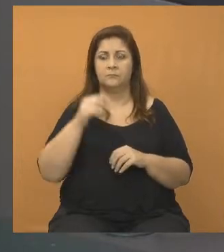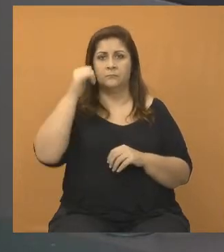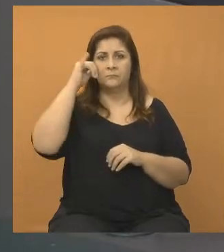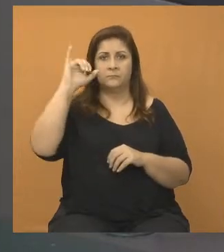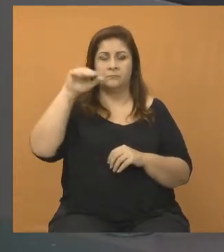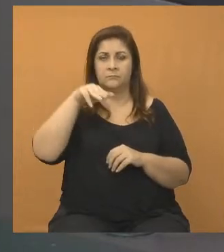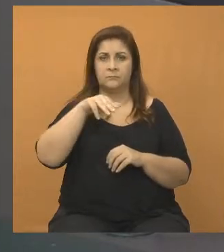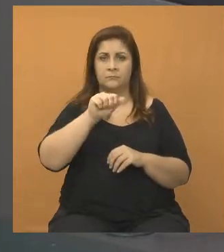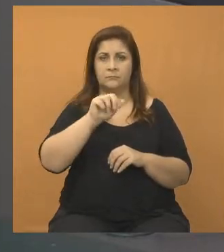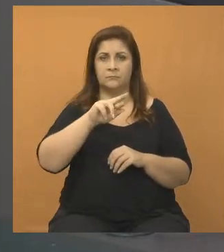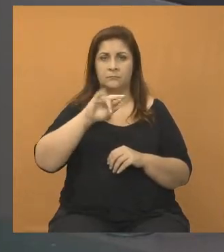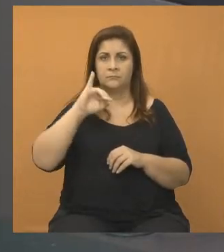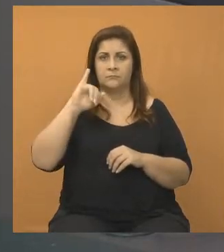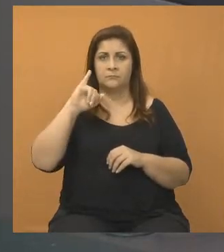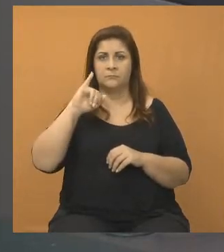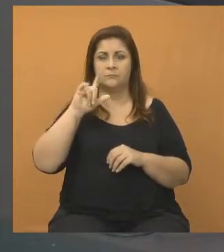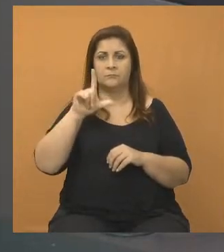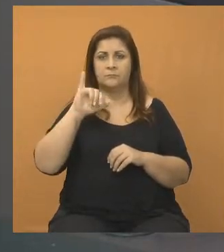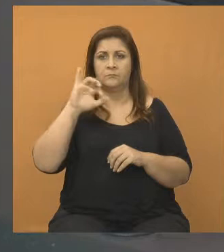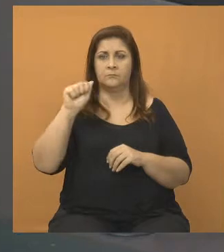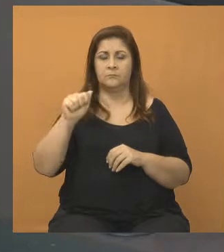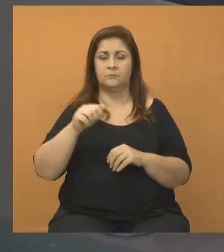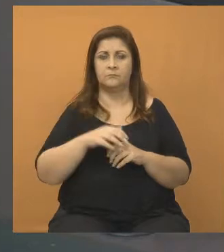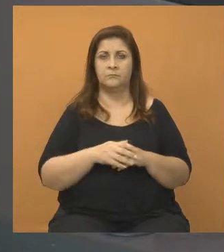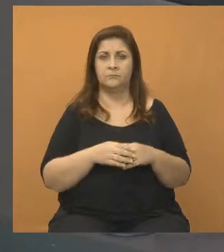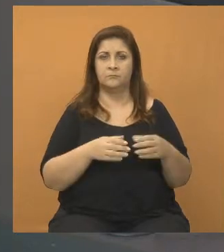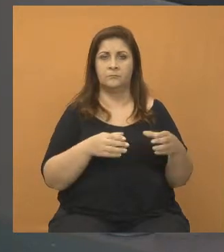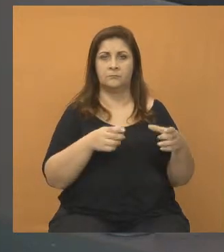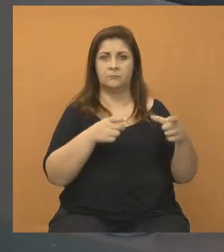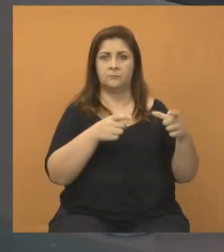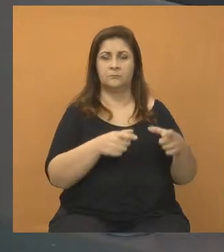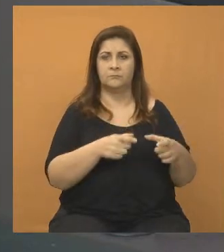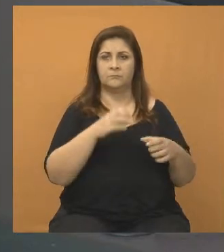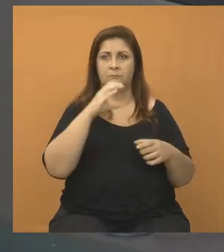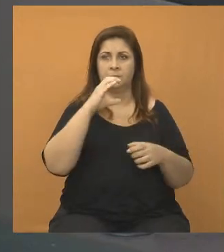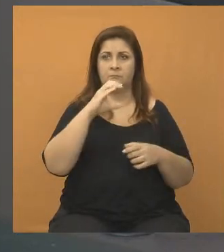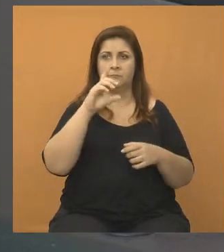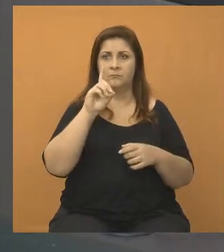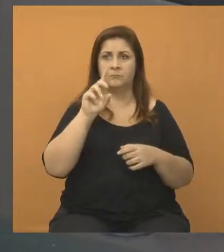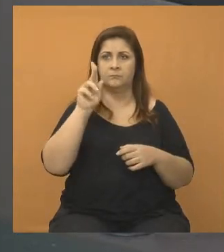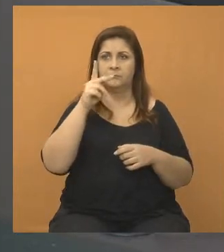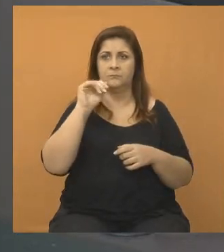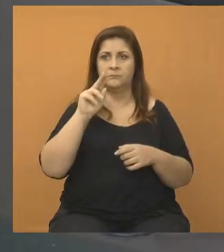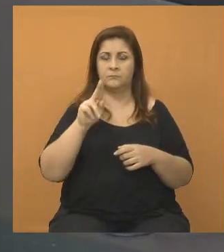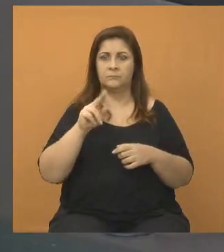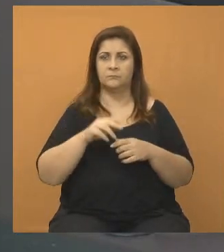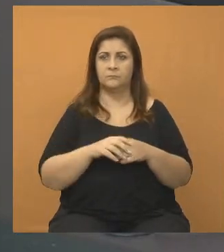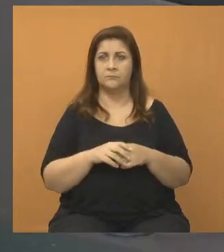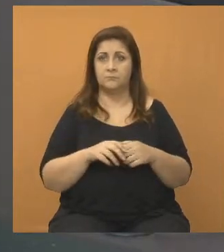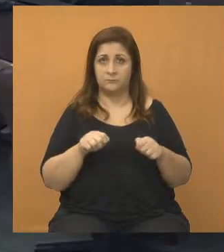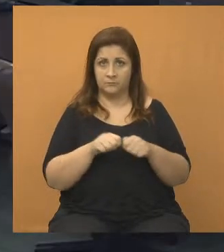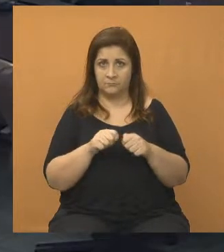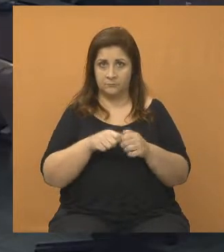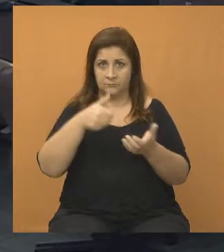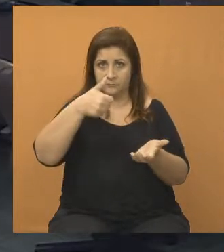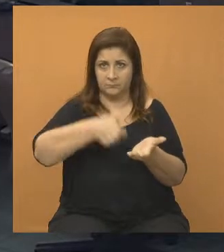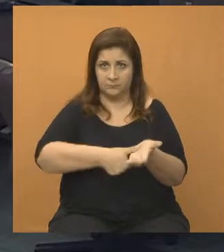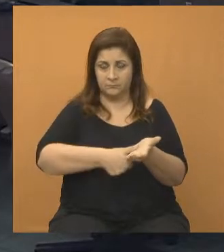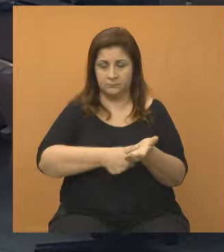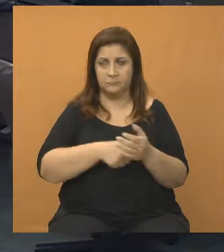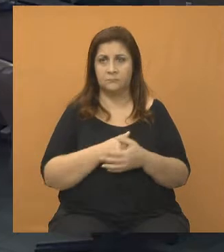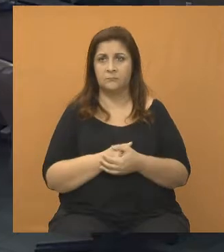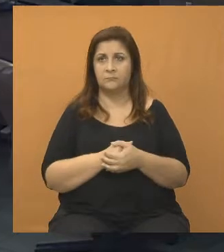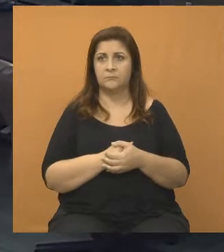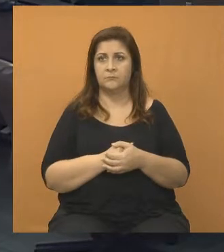Marília, Conjunto Habitacional CDHU. É para fazer documento? Isso. Fazer